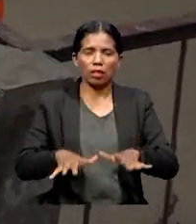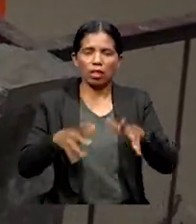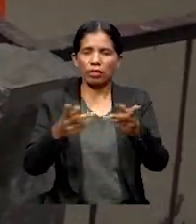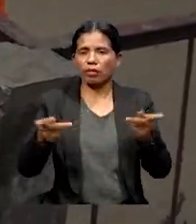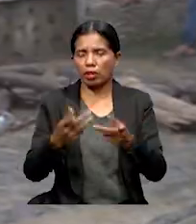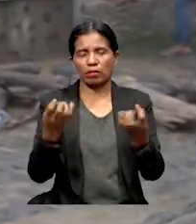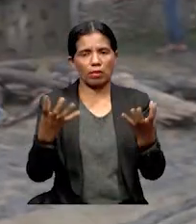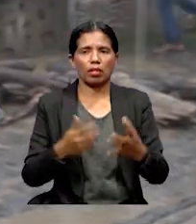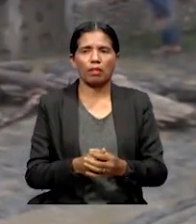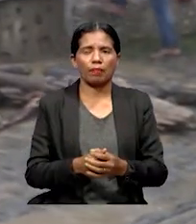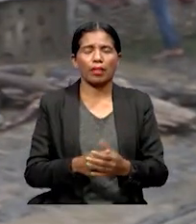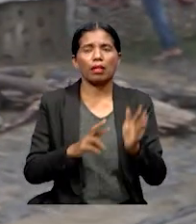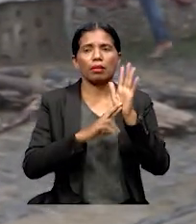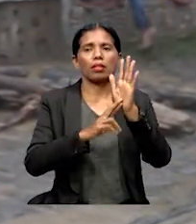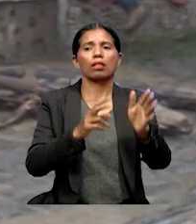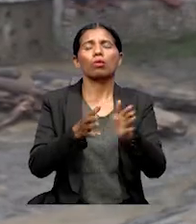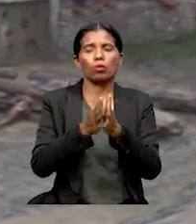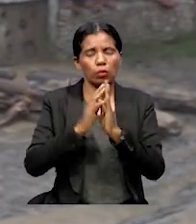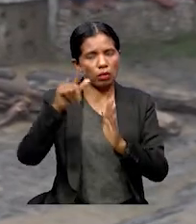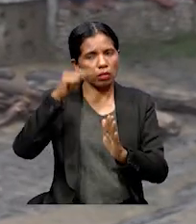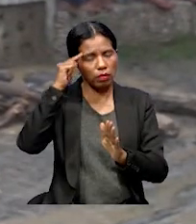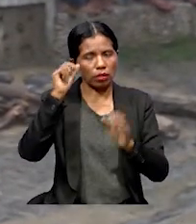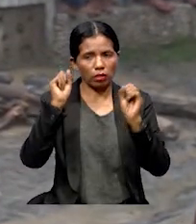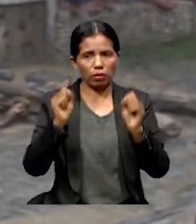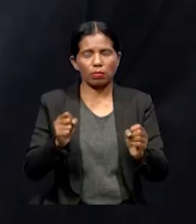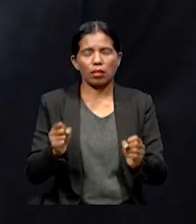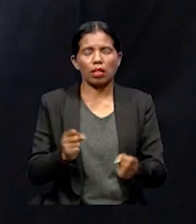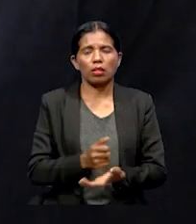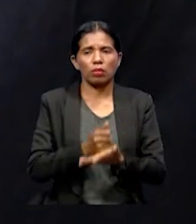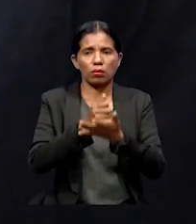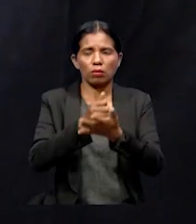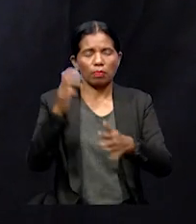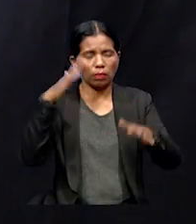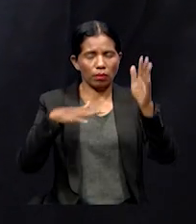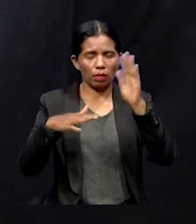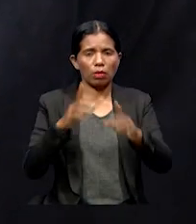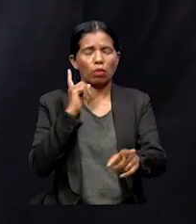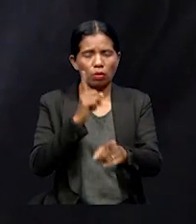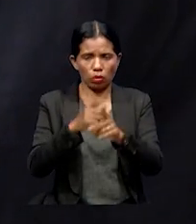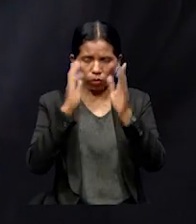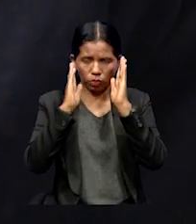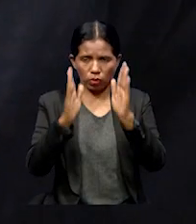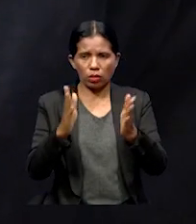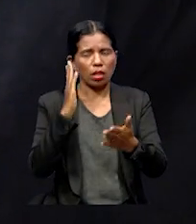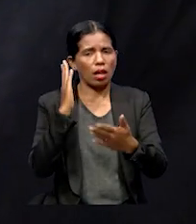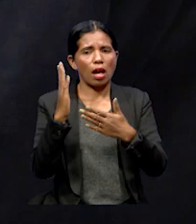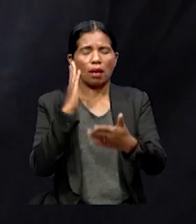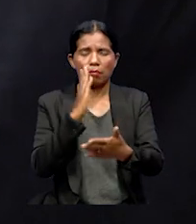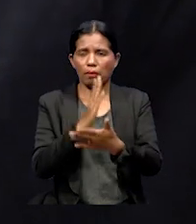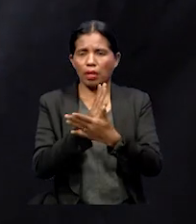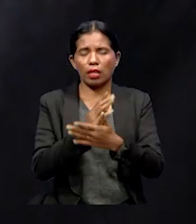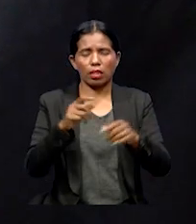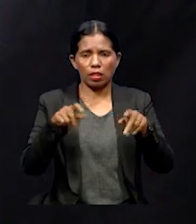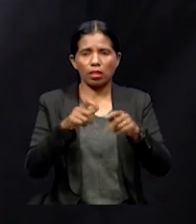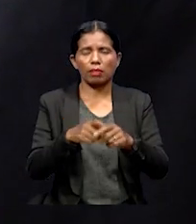é representante povo ne Russo Governo, ato resolve problema ne Rosério, onde prevene situação ne grave liu e a